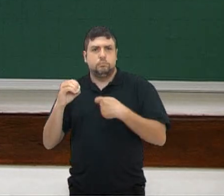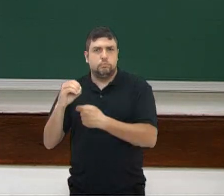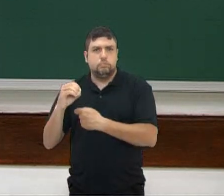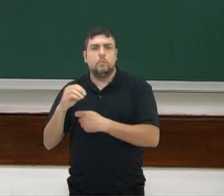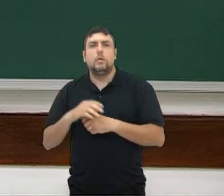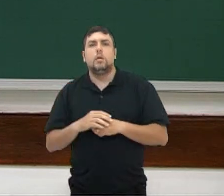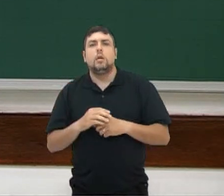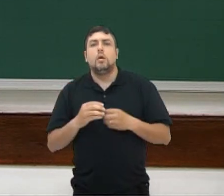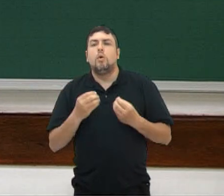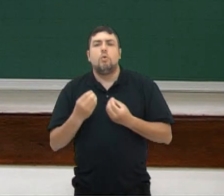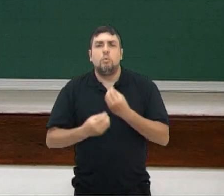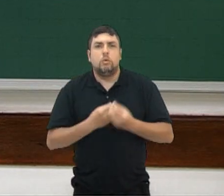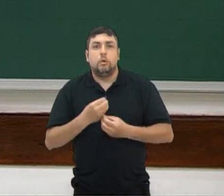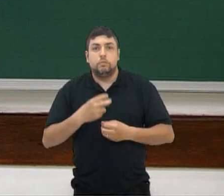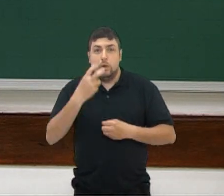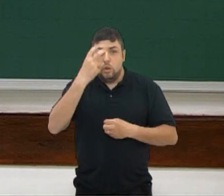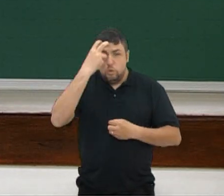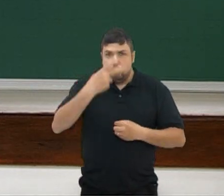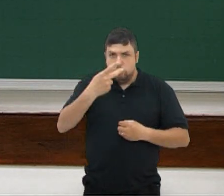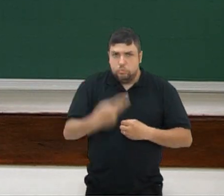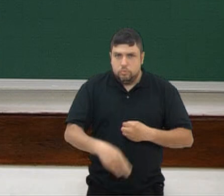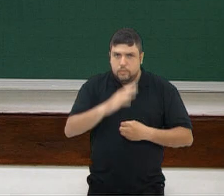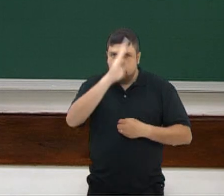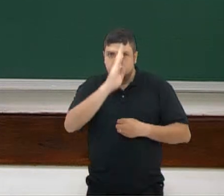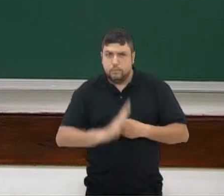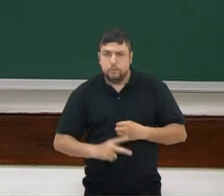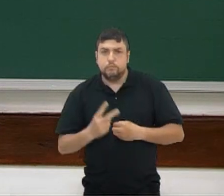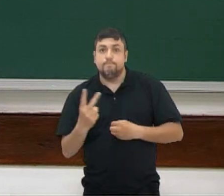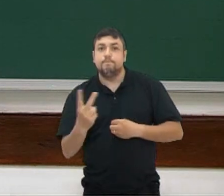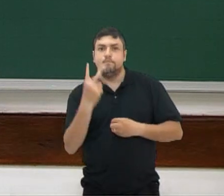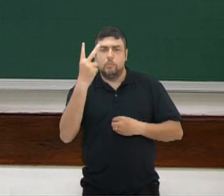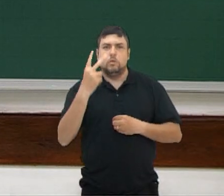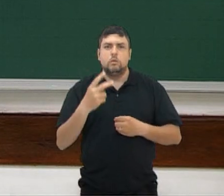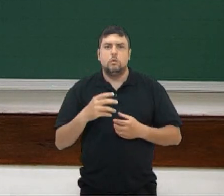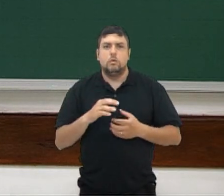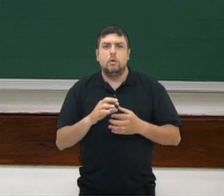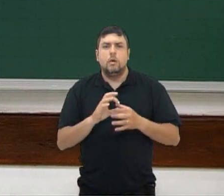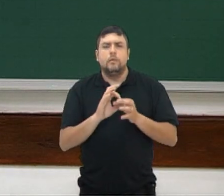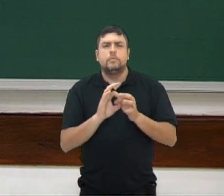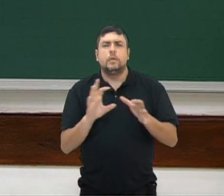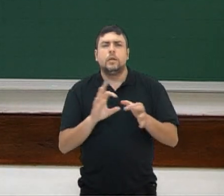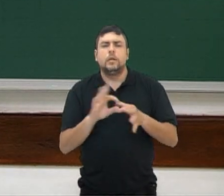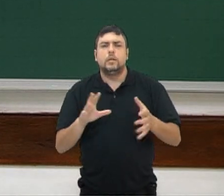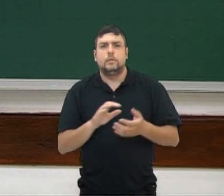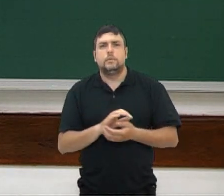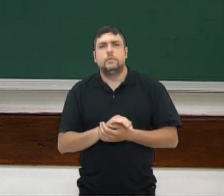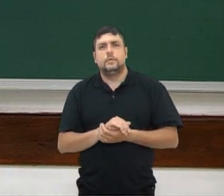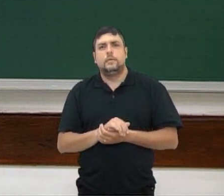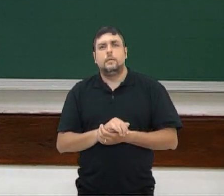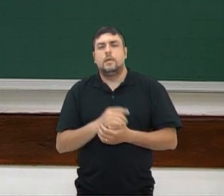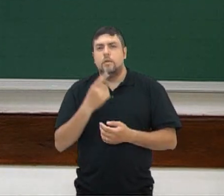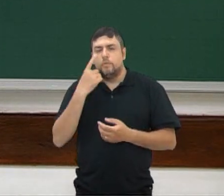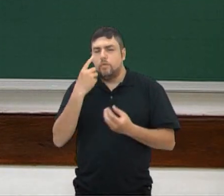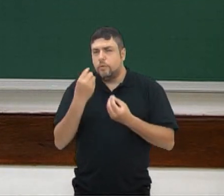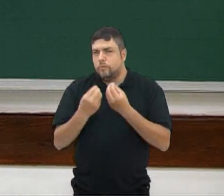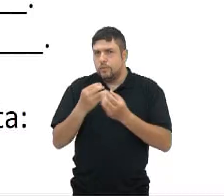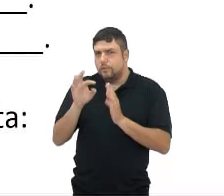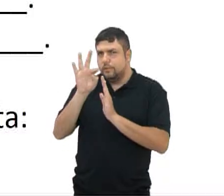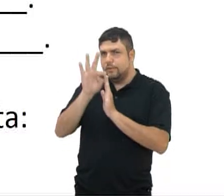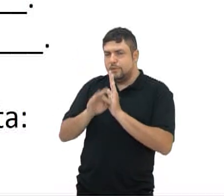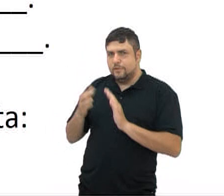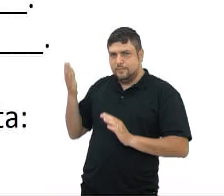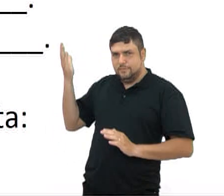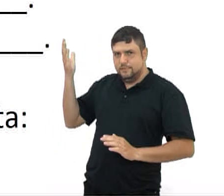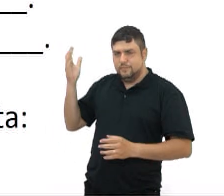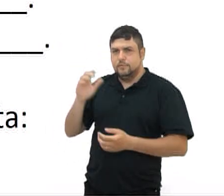enfim, a trabalhar com a questão dos versos livres. Então, nós percebemos isso aqui. Erro de português.